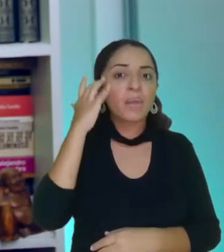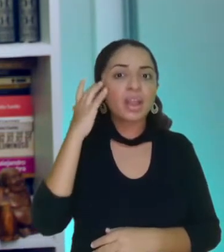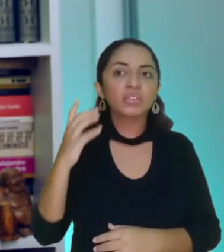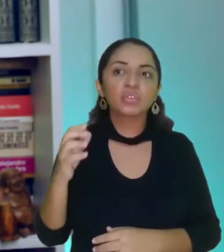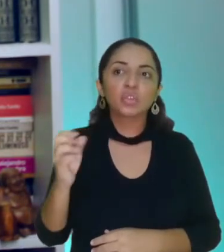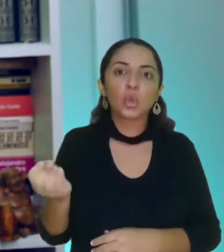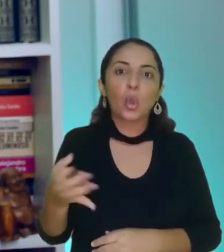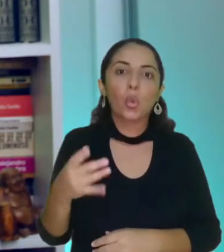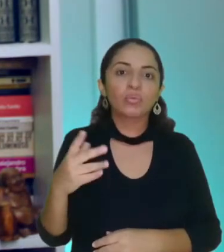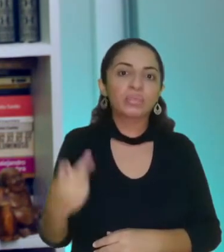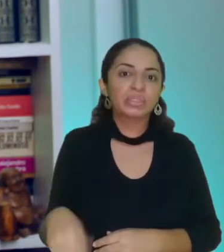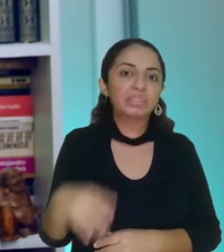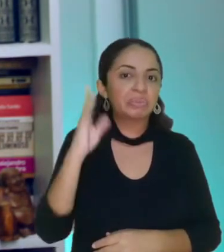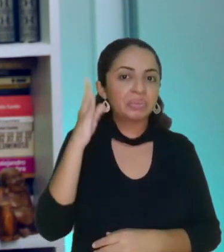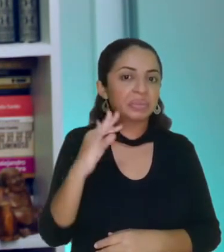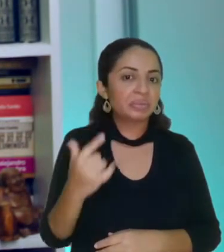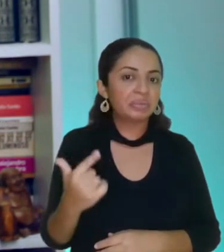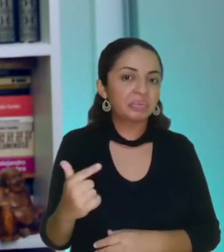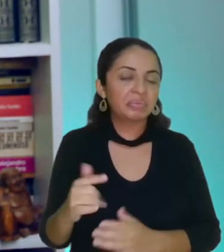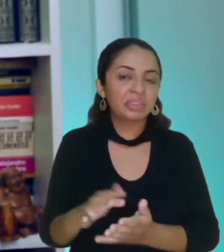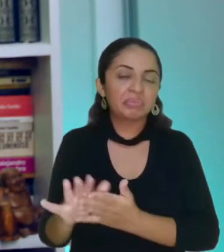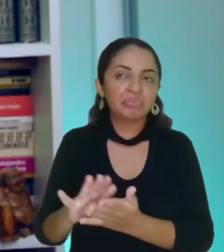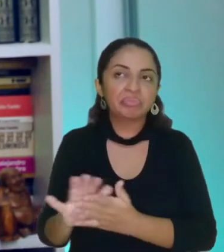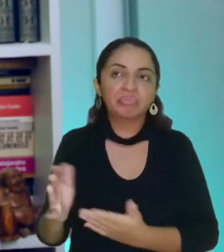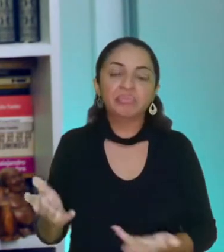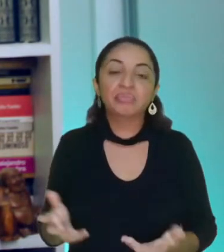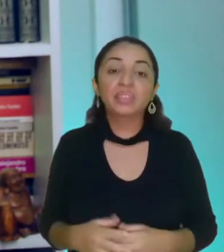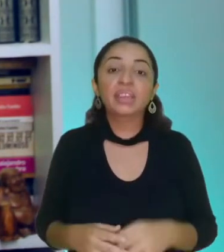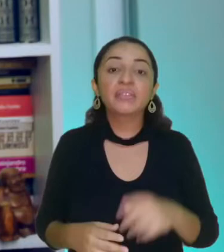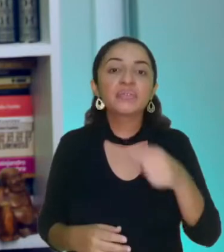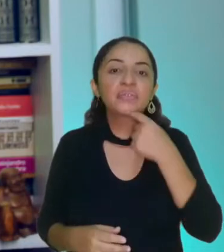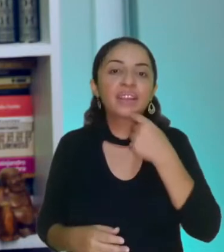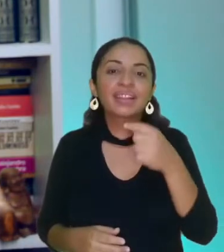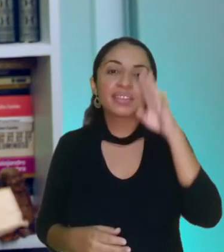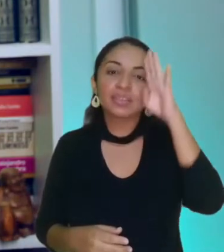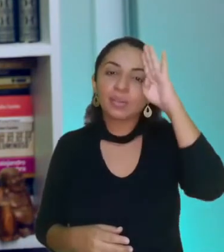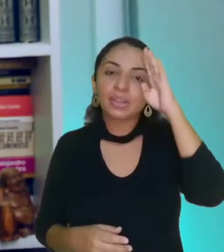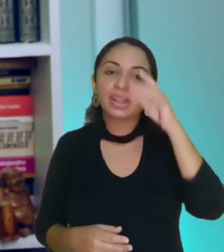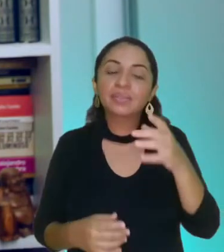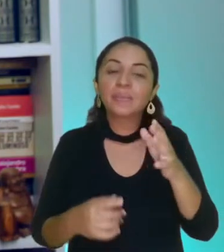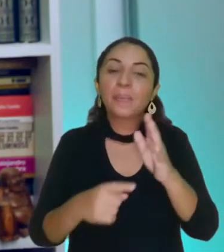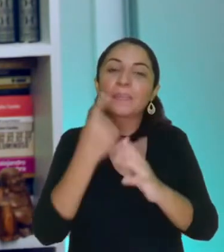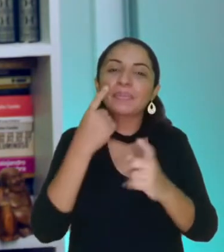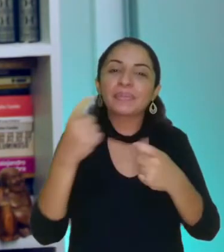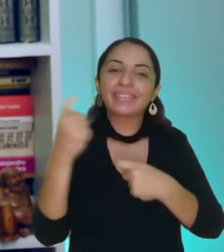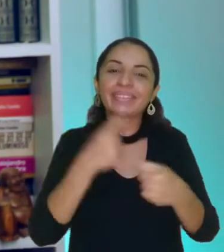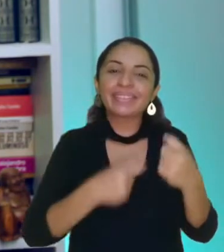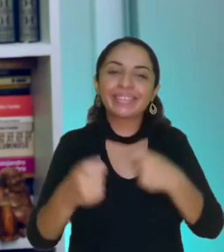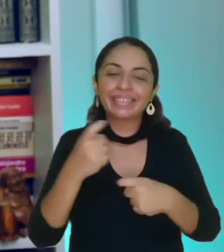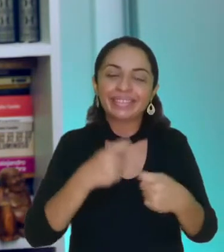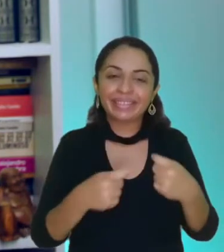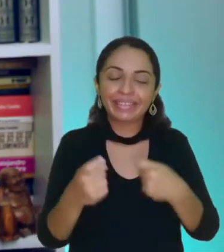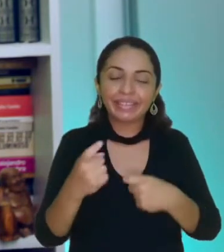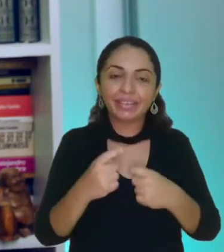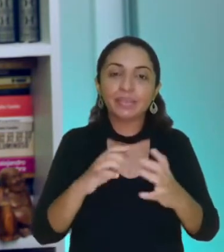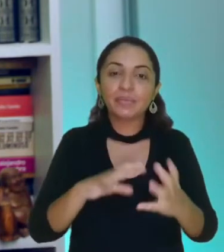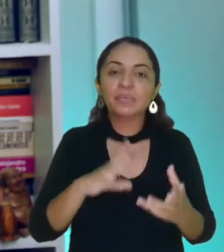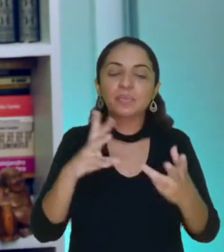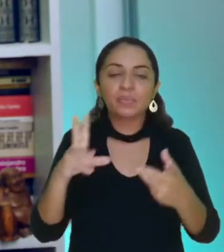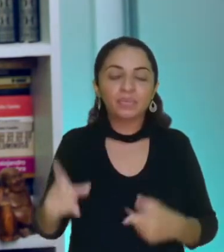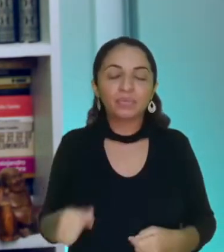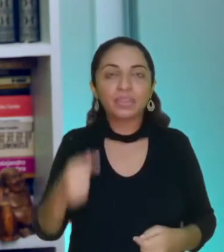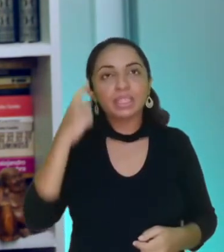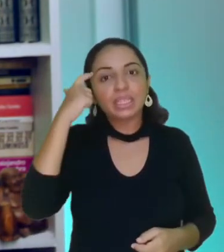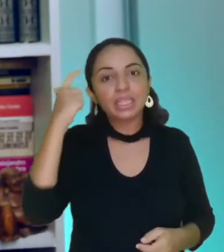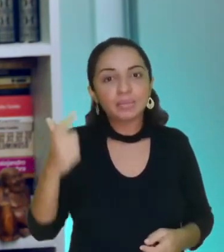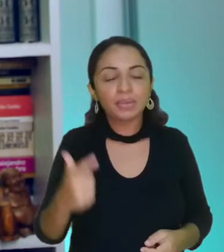porquê. E esse livro aqui é um oficial, um soldado na Primeira Guerra Mundial, que está relembrando na enfermaria os acontecimentos da